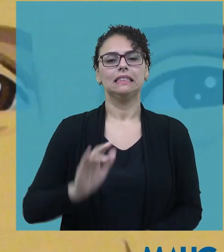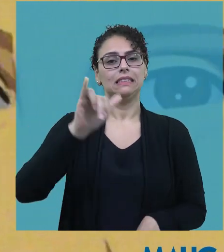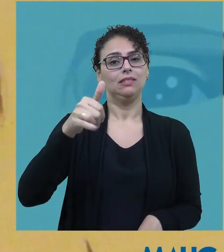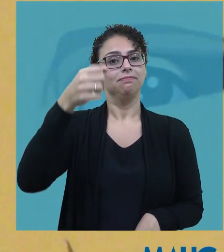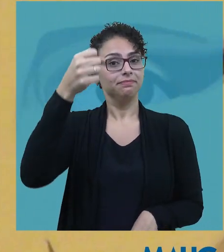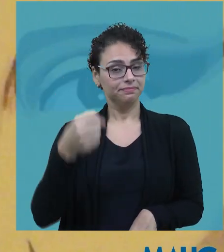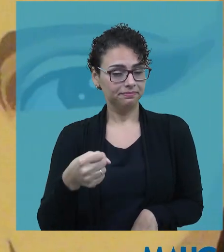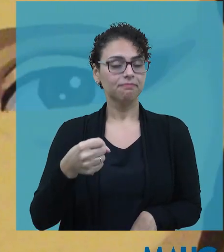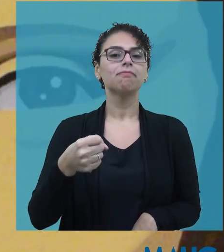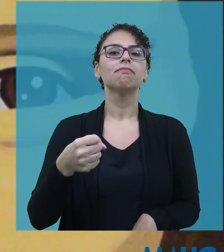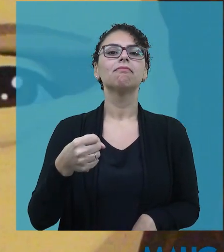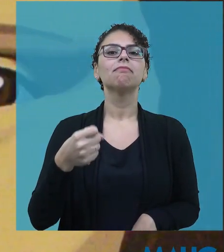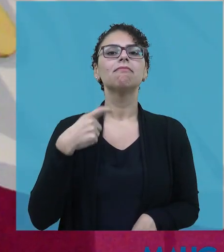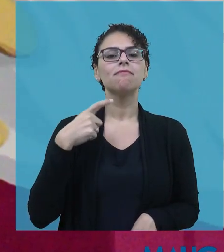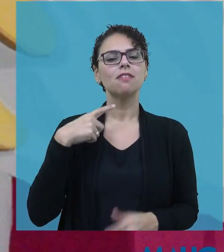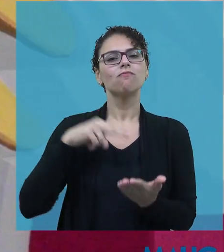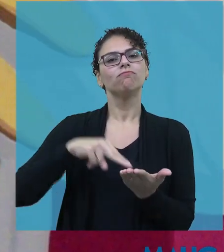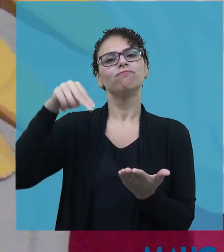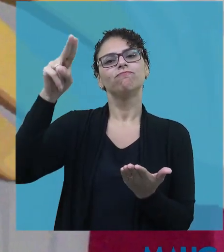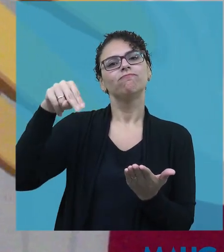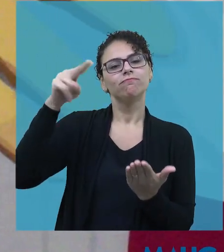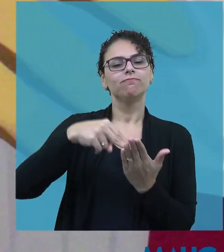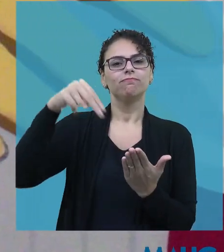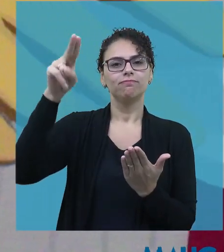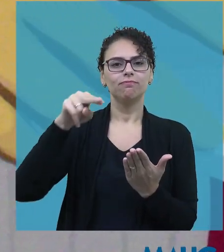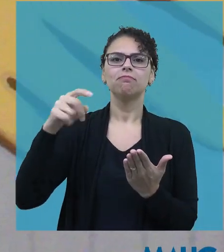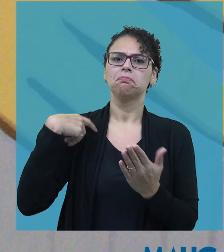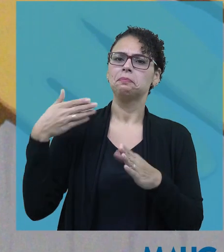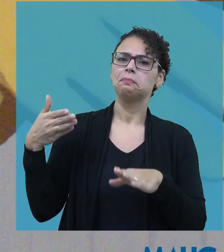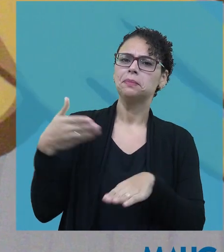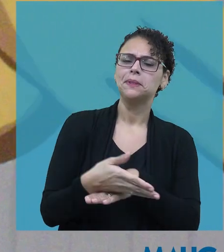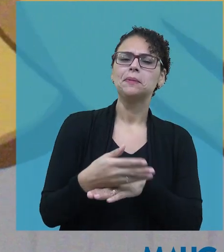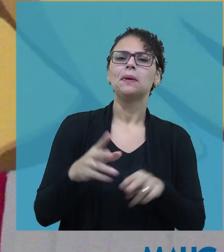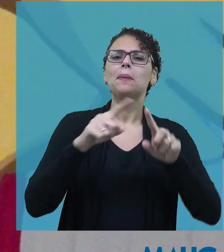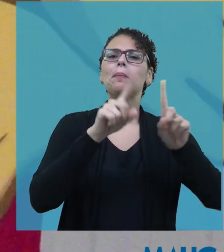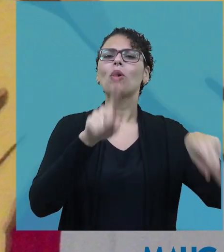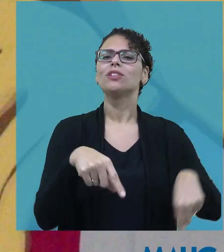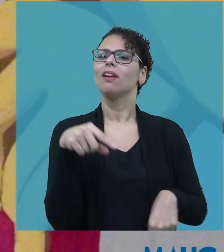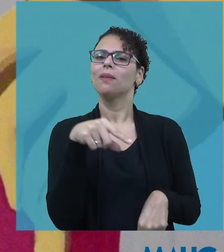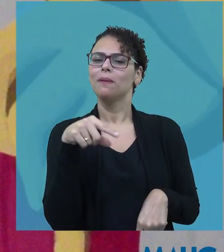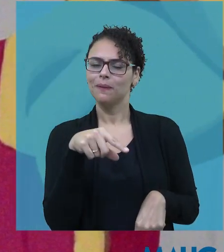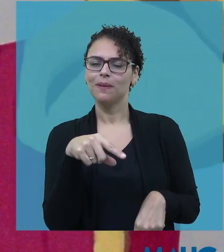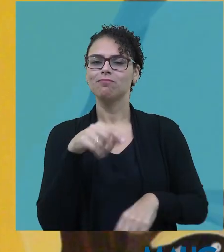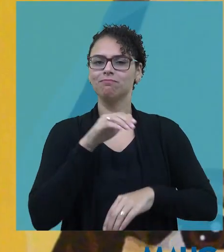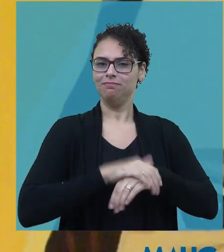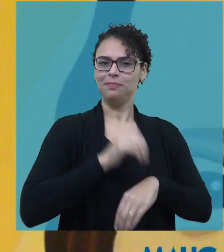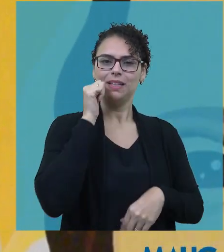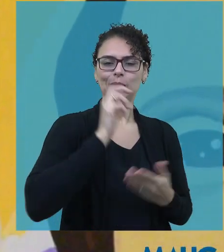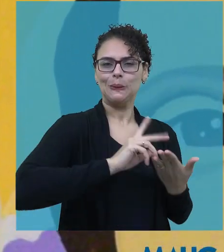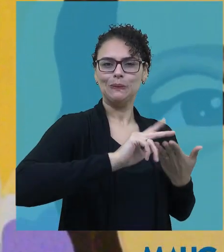De Juazeiro do Norte, uma pintora participando aqui de Novos Olhares para a Mona